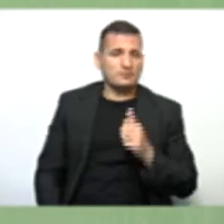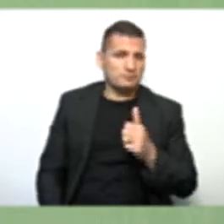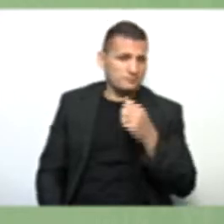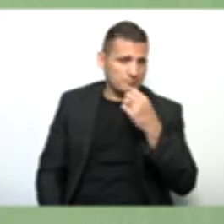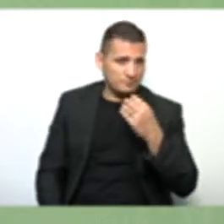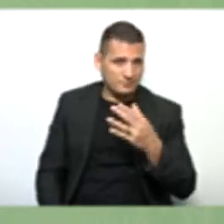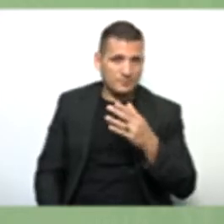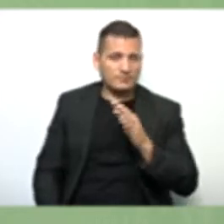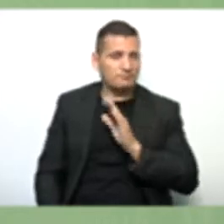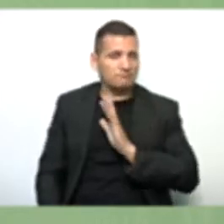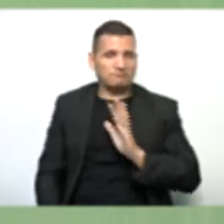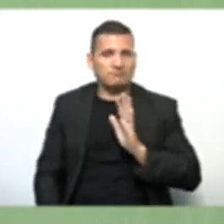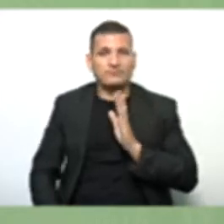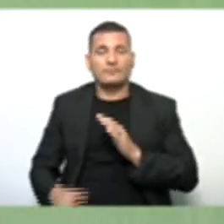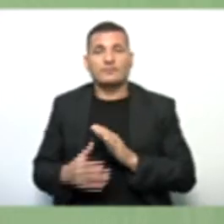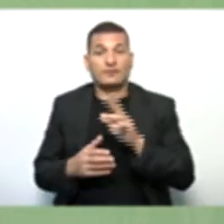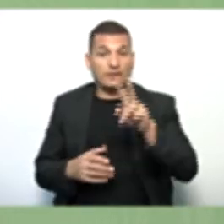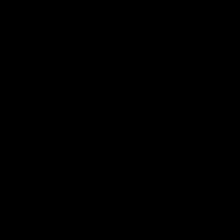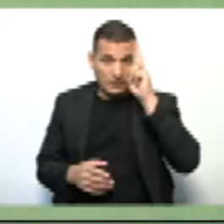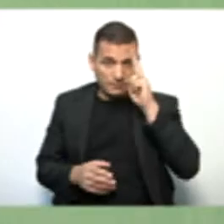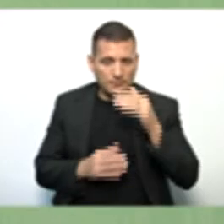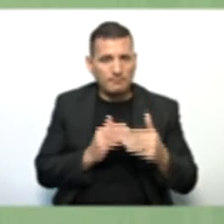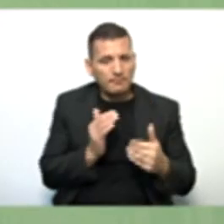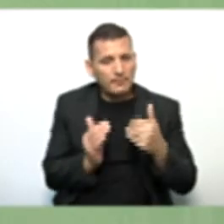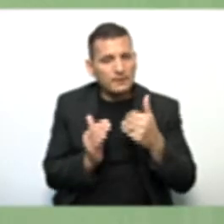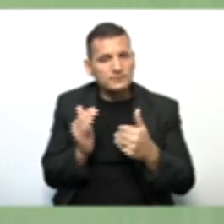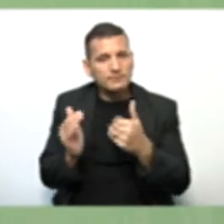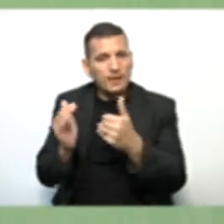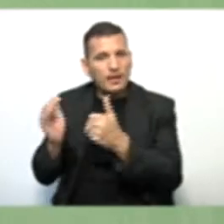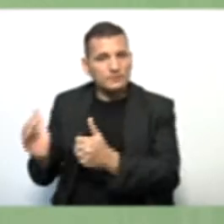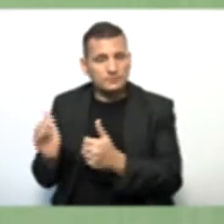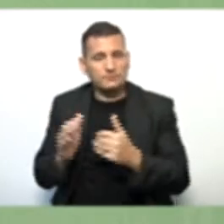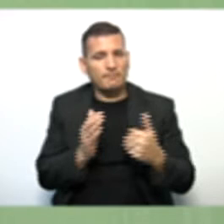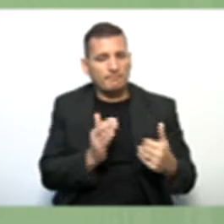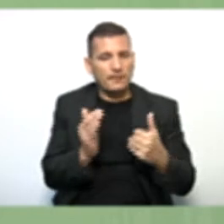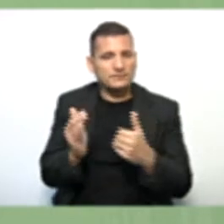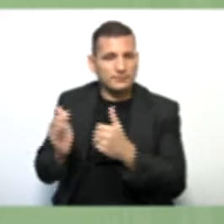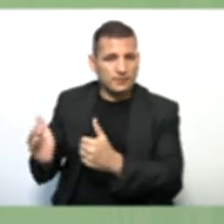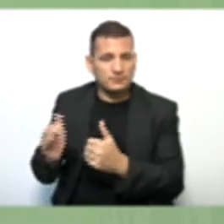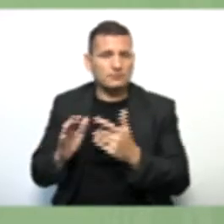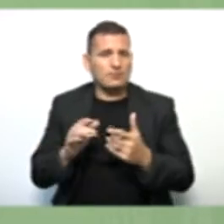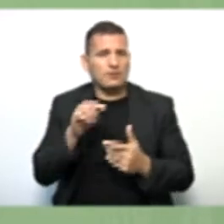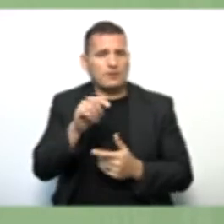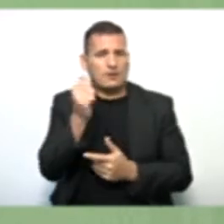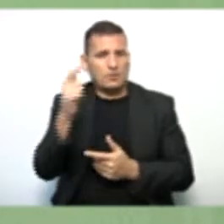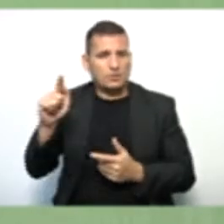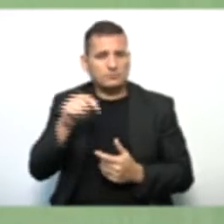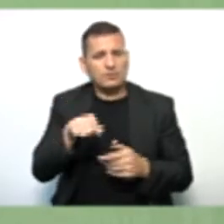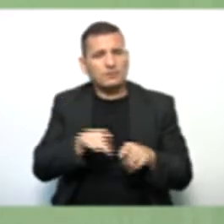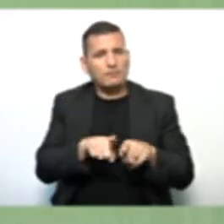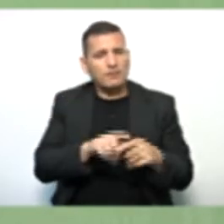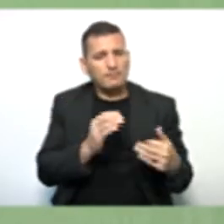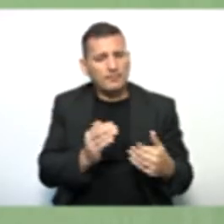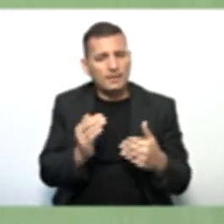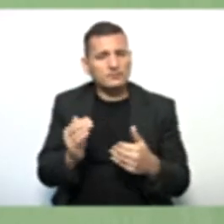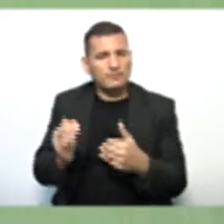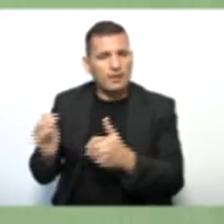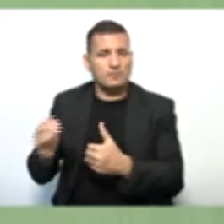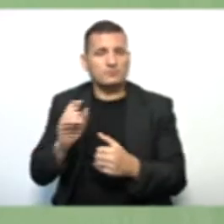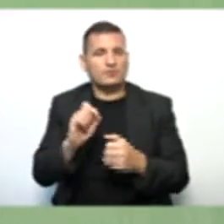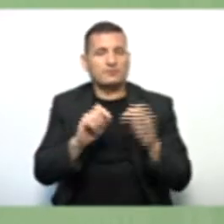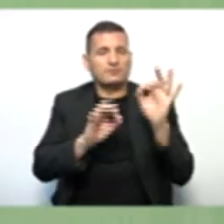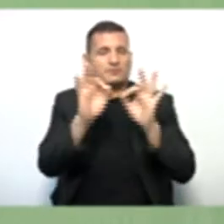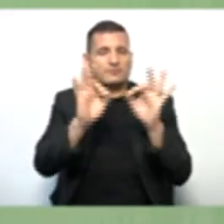bem, pessoal? Porque, ó, lembre-se do passo a passo, tá? Quando a gente fala de algoritmo, a gente está falando também desse passo a passo aqui, tá bom? Colocar em